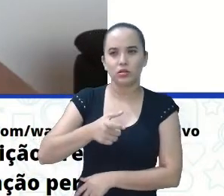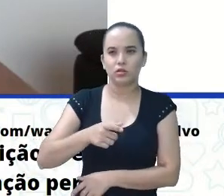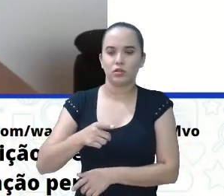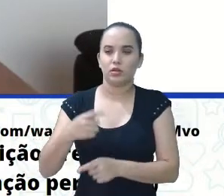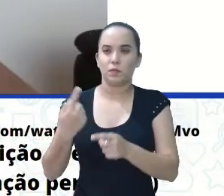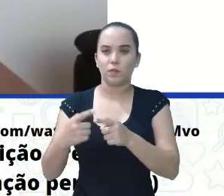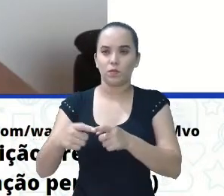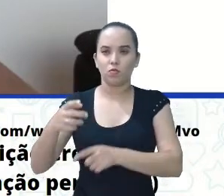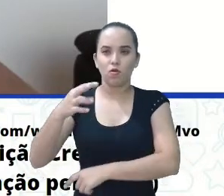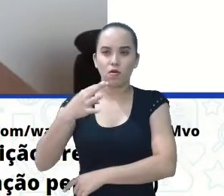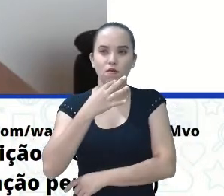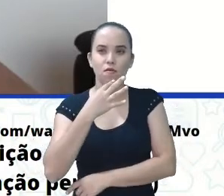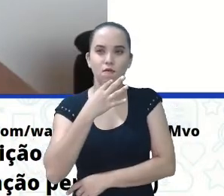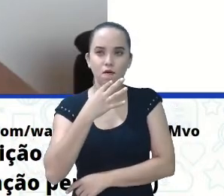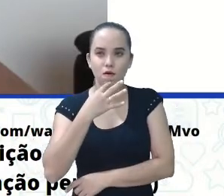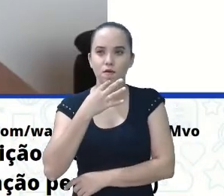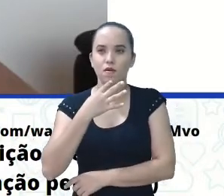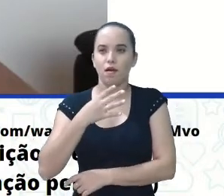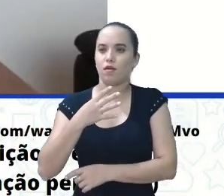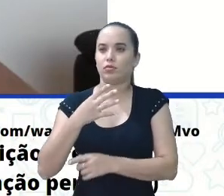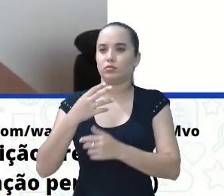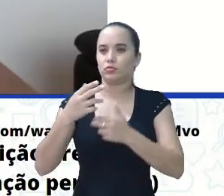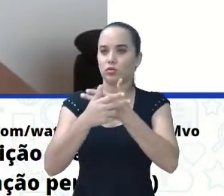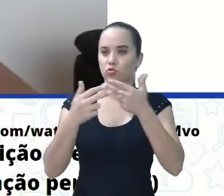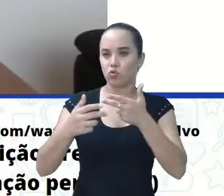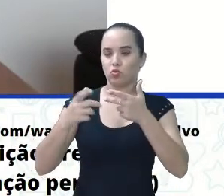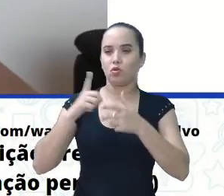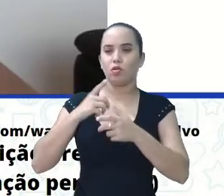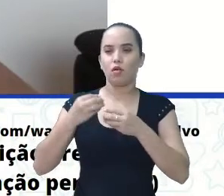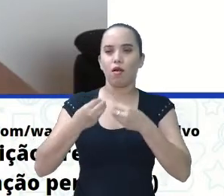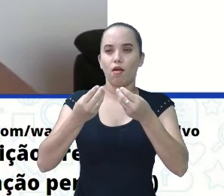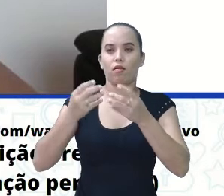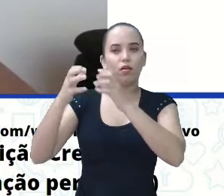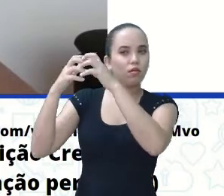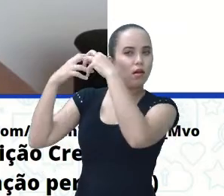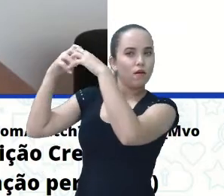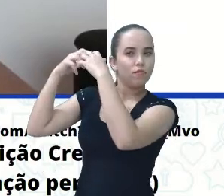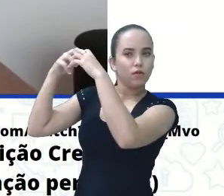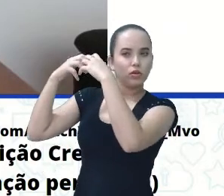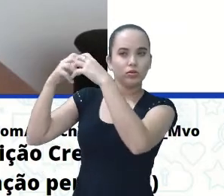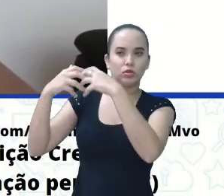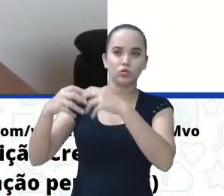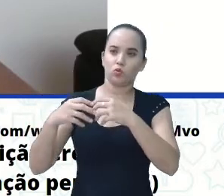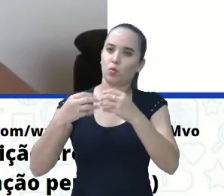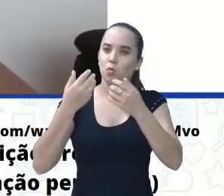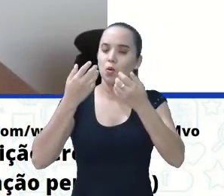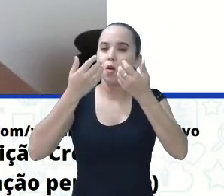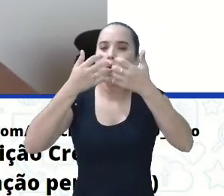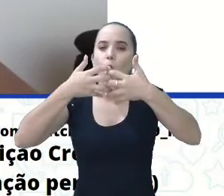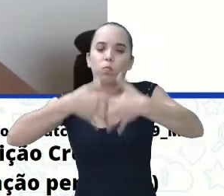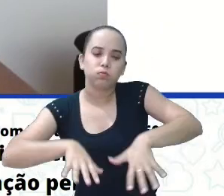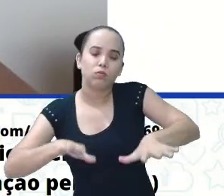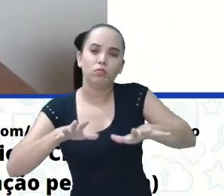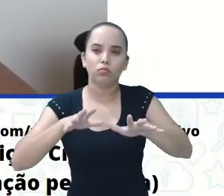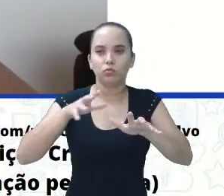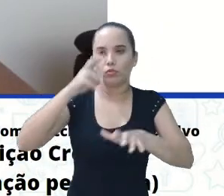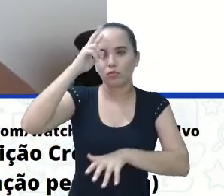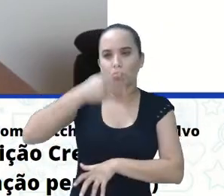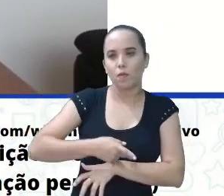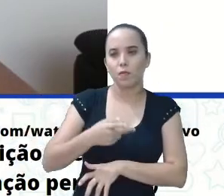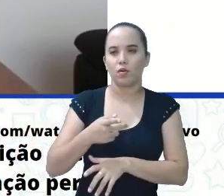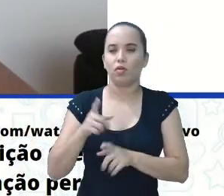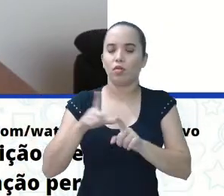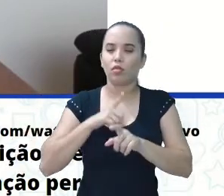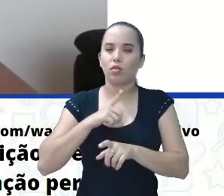ela reconhece e articula uma reflexão sobre a complexidade da experiência humana. Essa complexidade